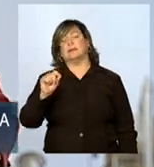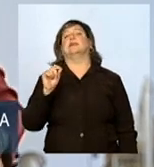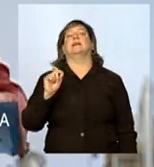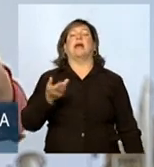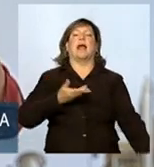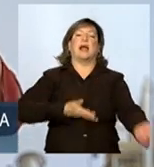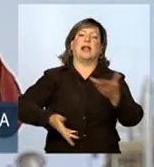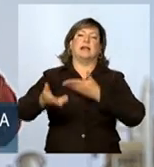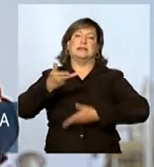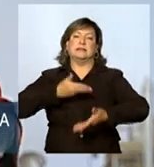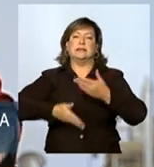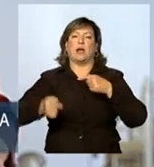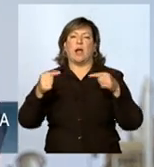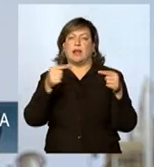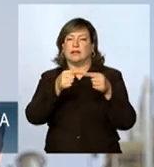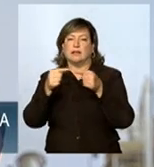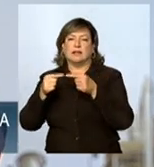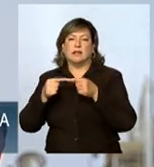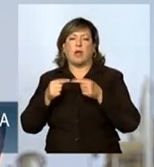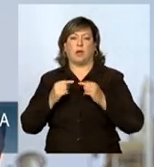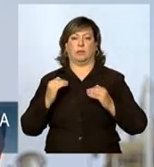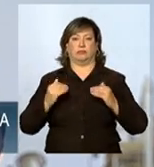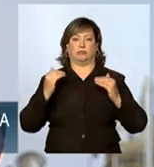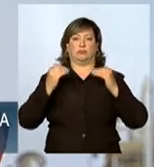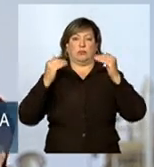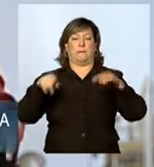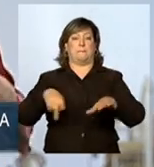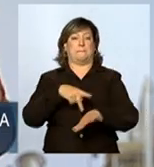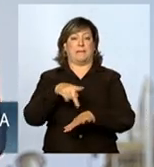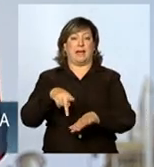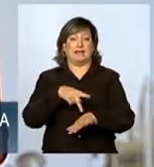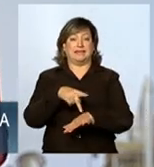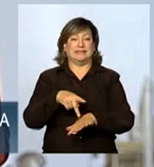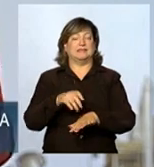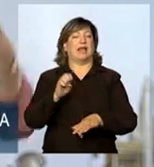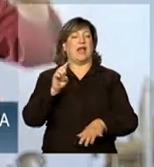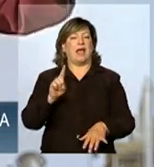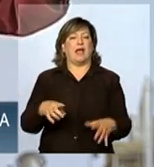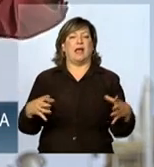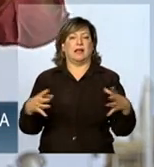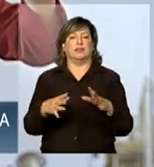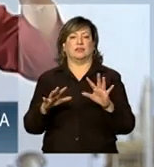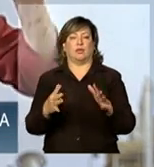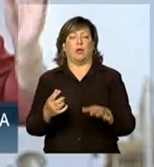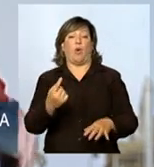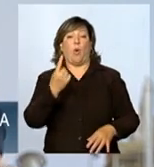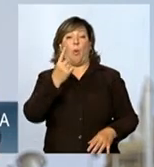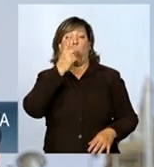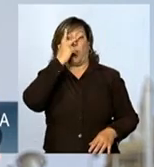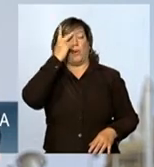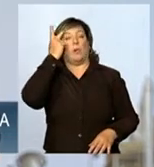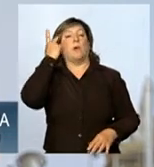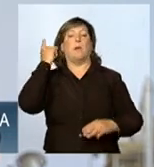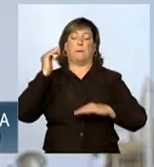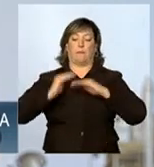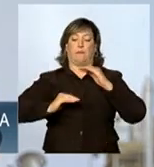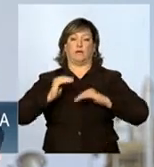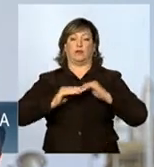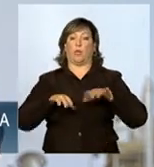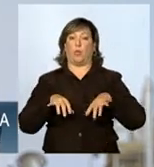relação adequada para o crescimento do país é em torno de um profissional